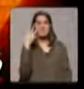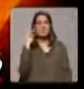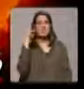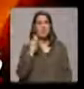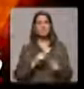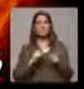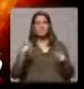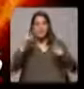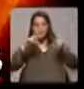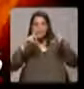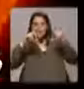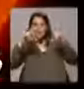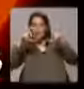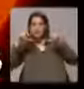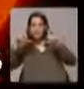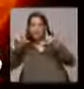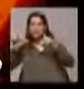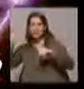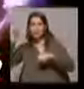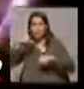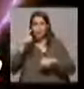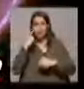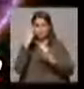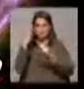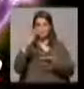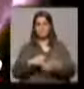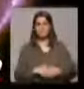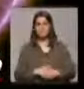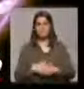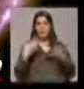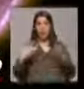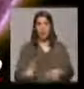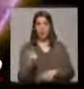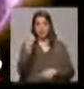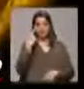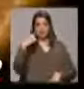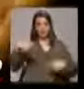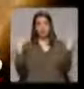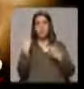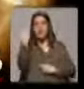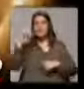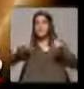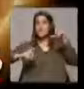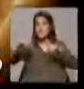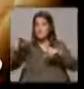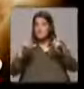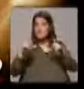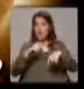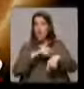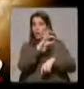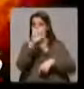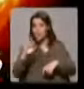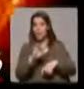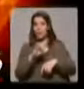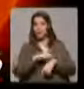fotografar o Sol e o resultado é este. As imagens foram agora divulgadas. Foi tirada uma fotografia a cada 8 horas